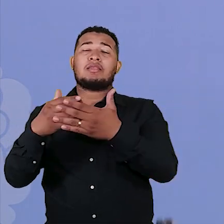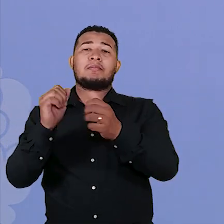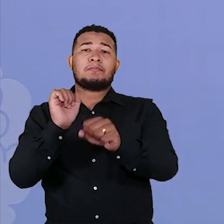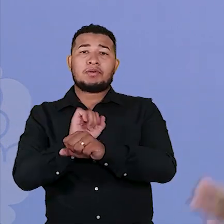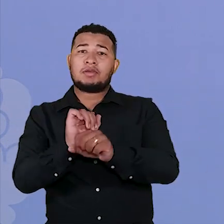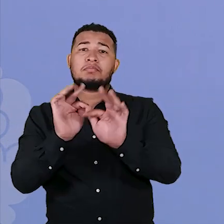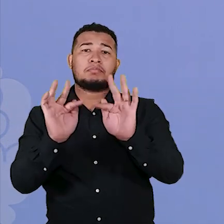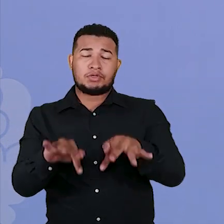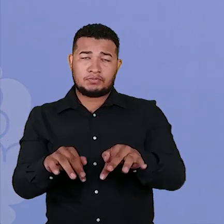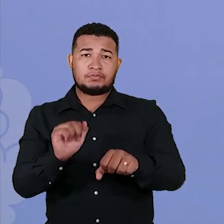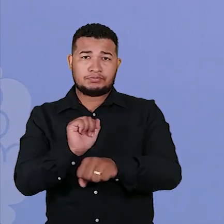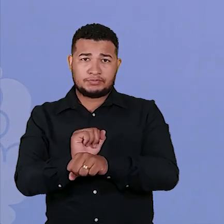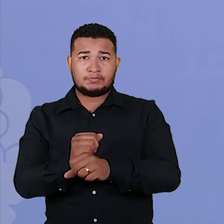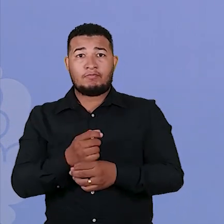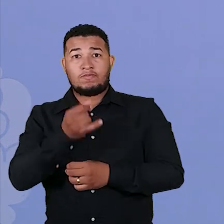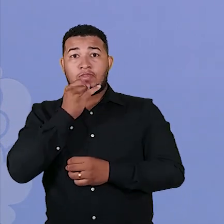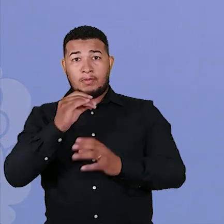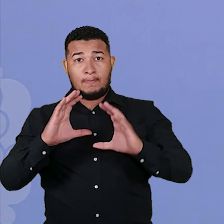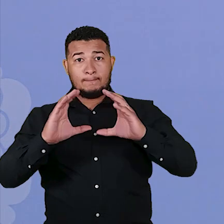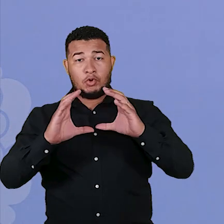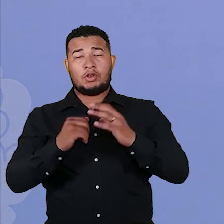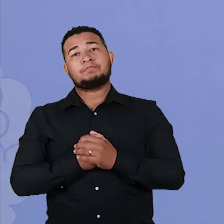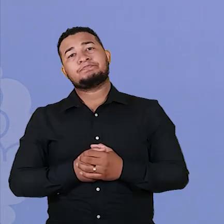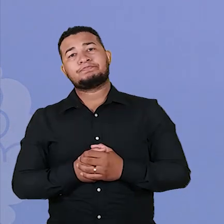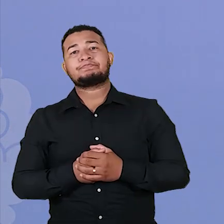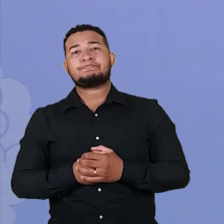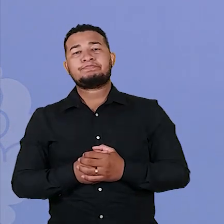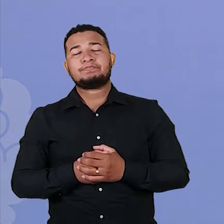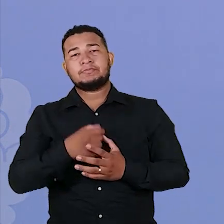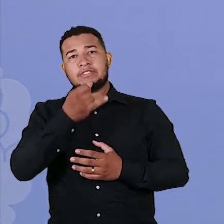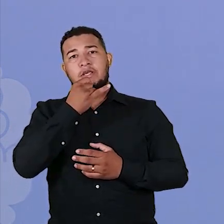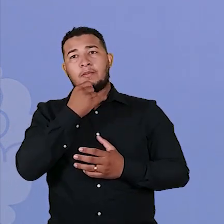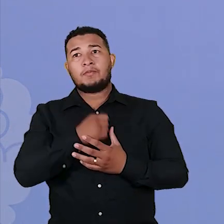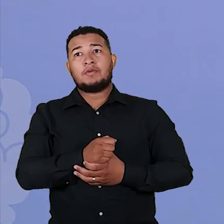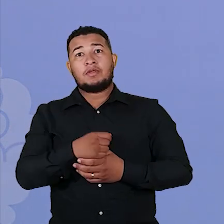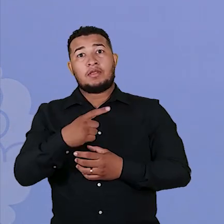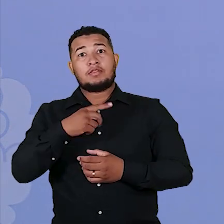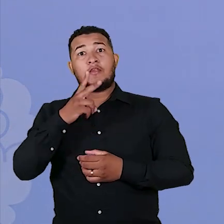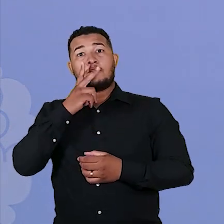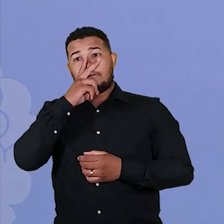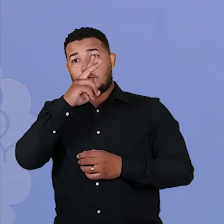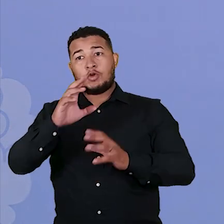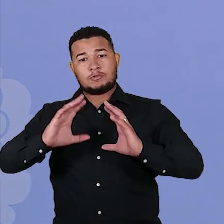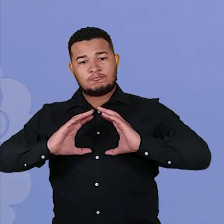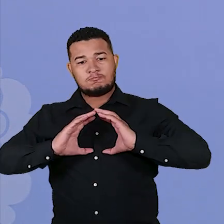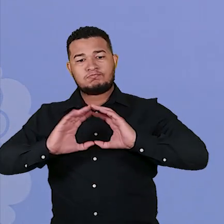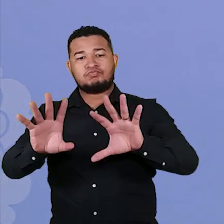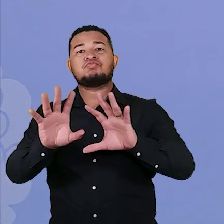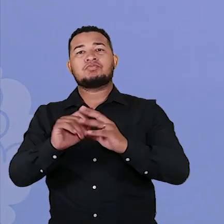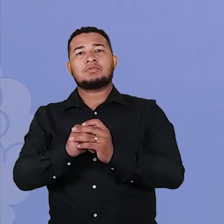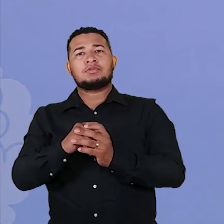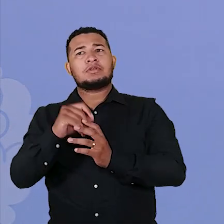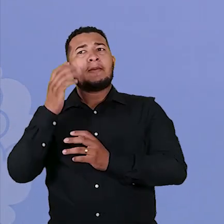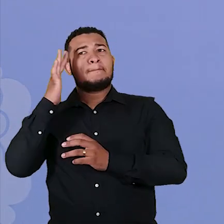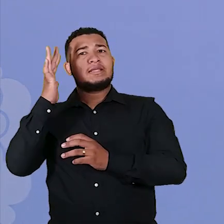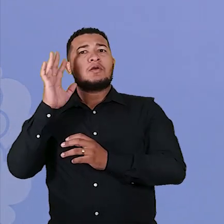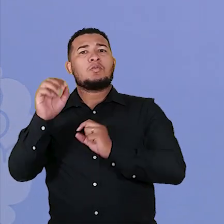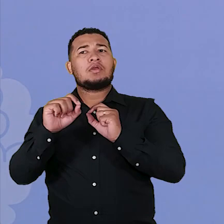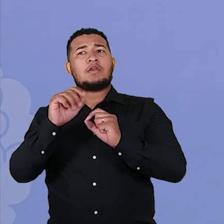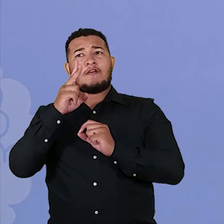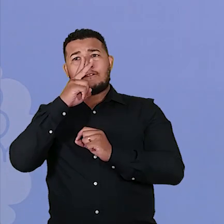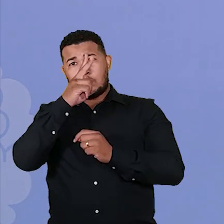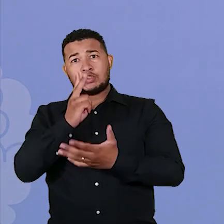a força acabar e ele vai caindo por exemplo você joga uma bola né aí você exerce a força eu acreditava que